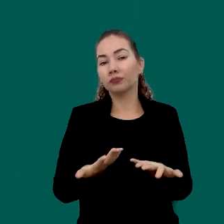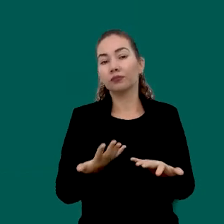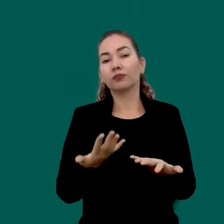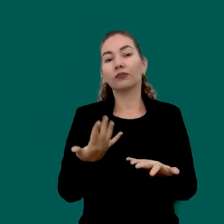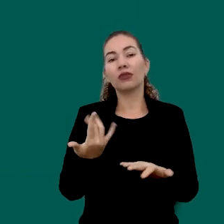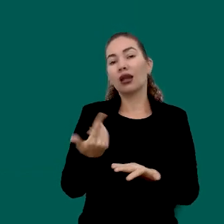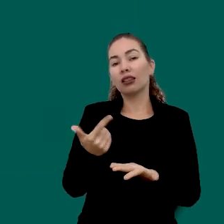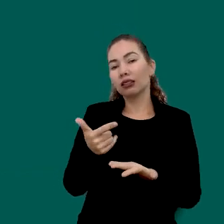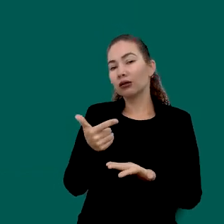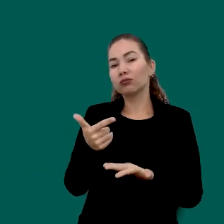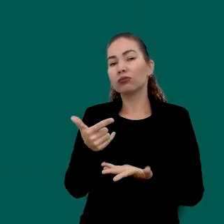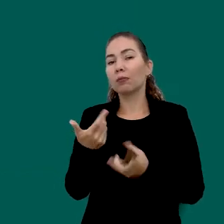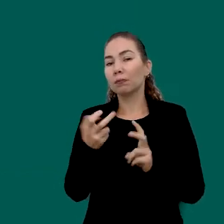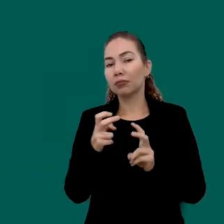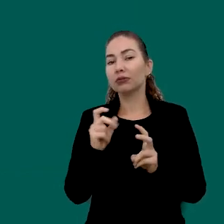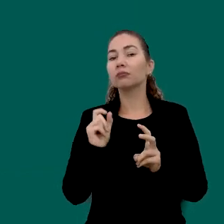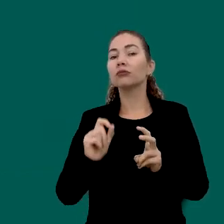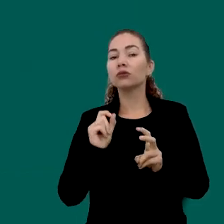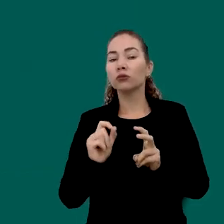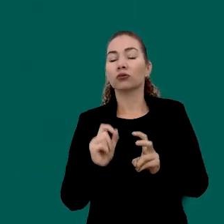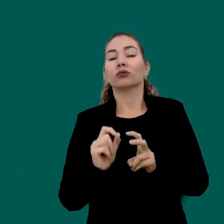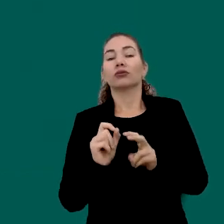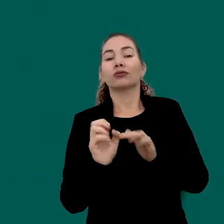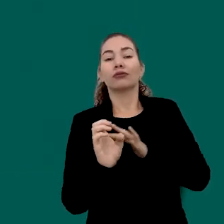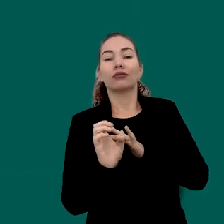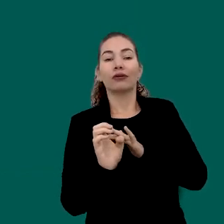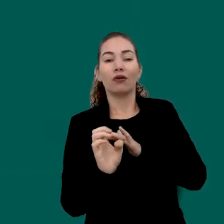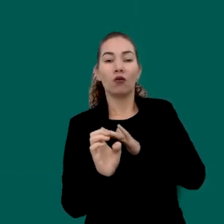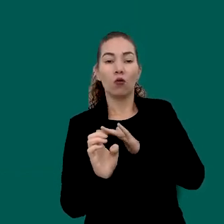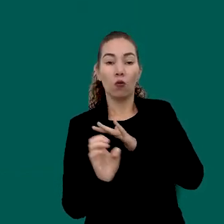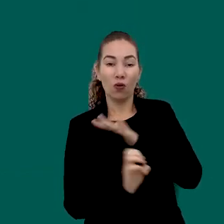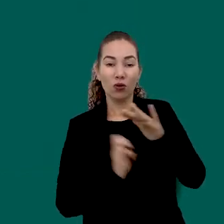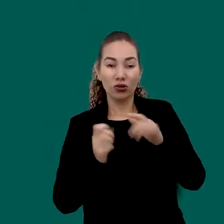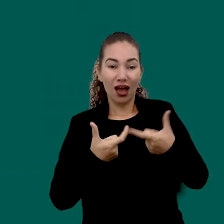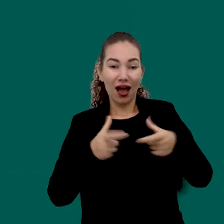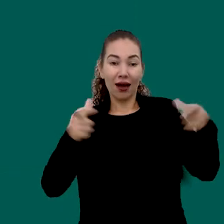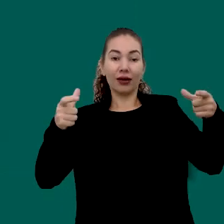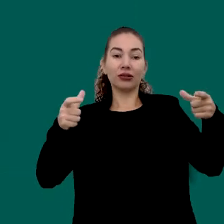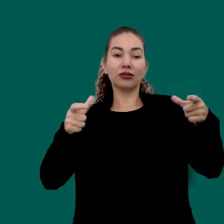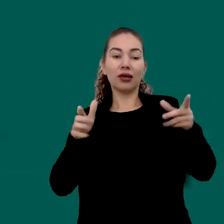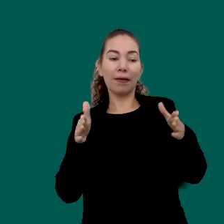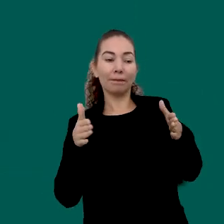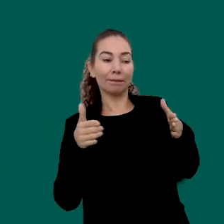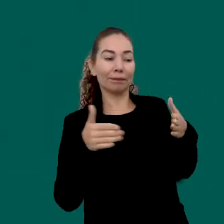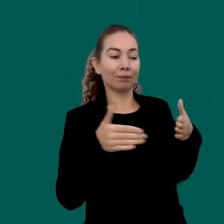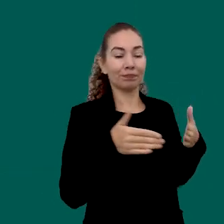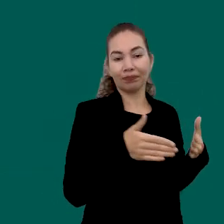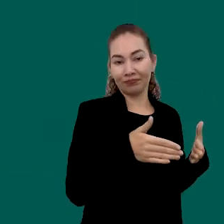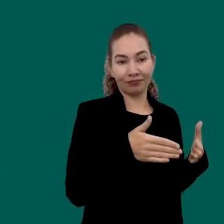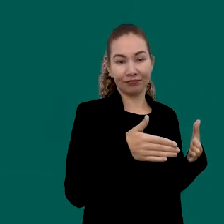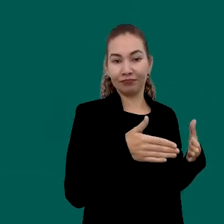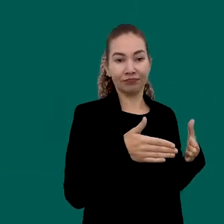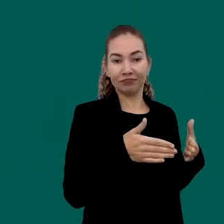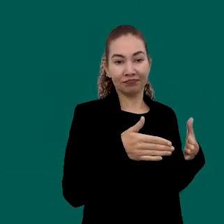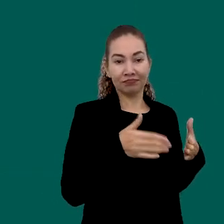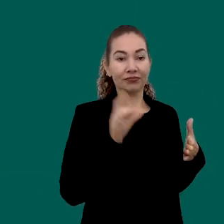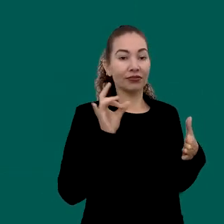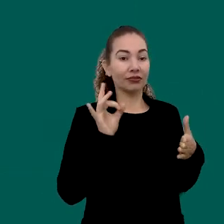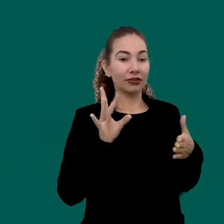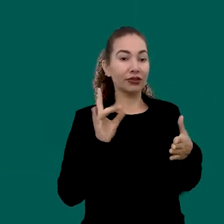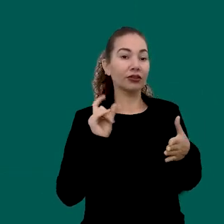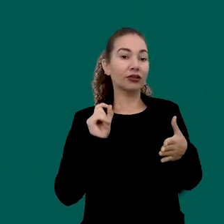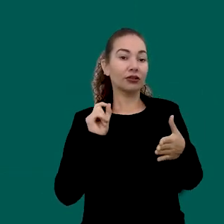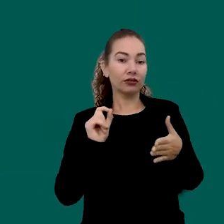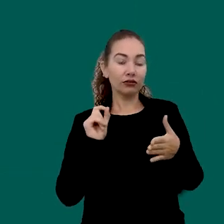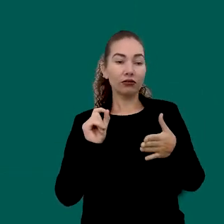disso, mas eu não tenho observado, por exemplo, as grandes redes se mobilizando nessa direção.